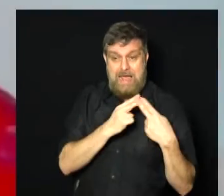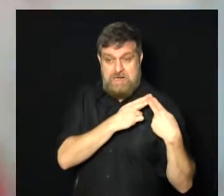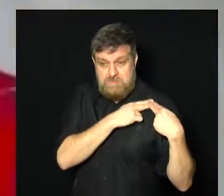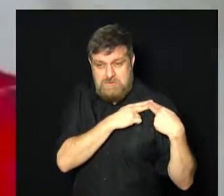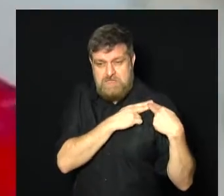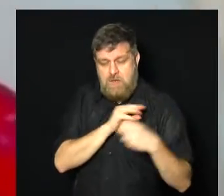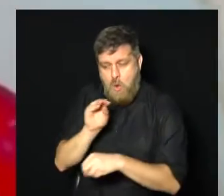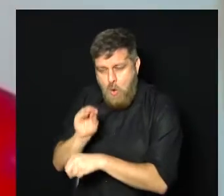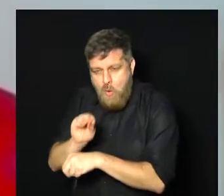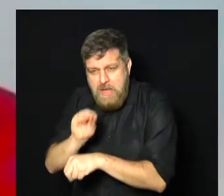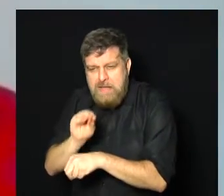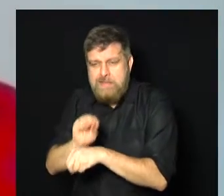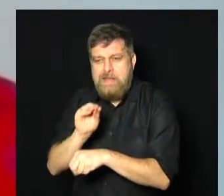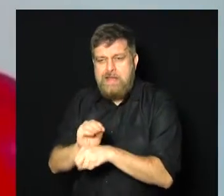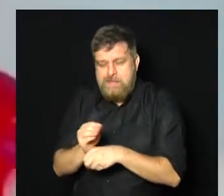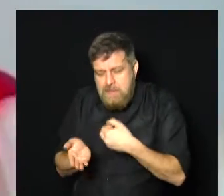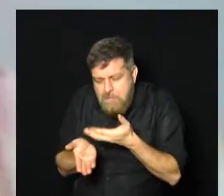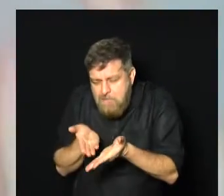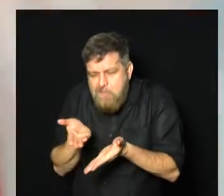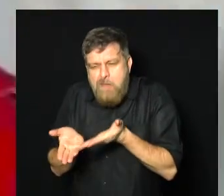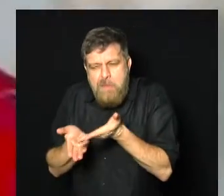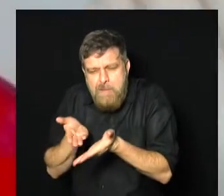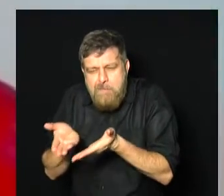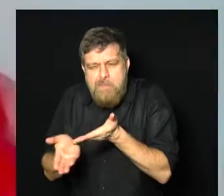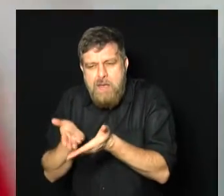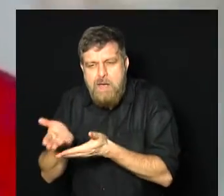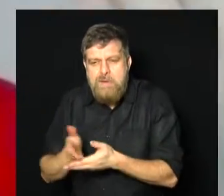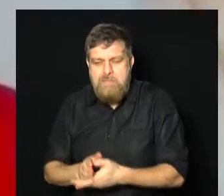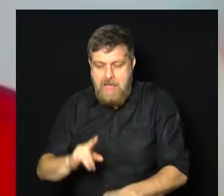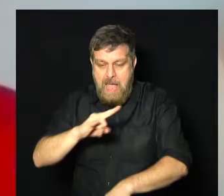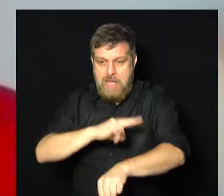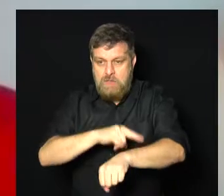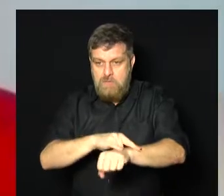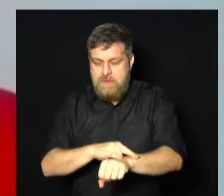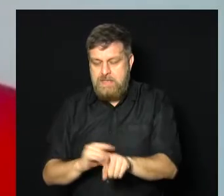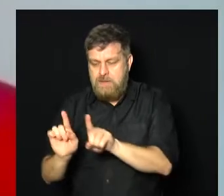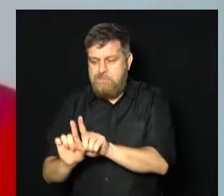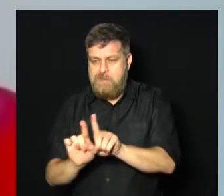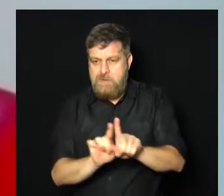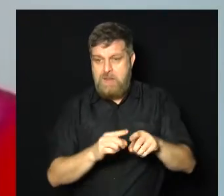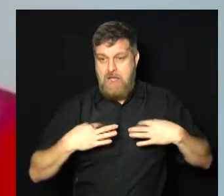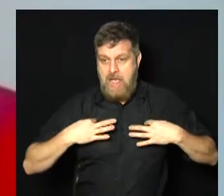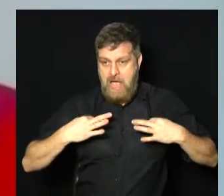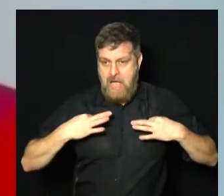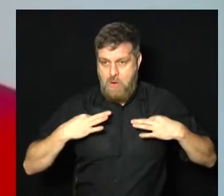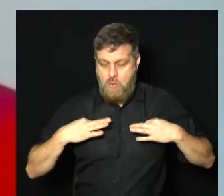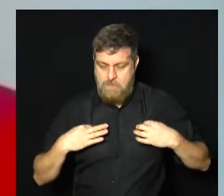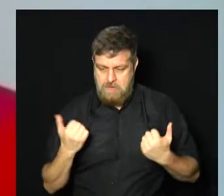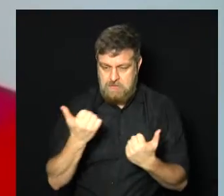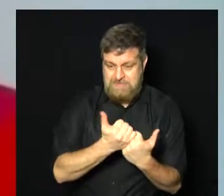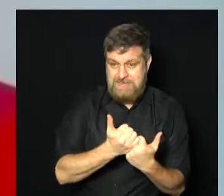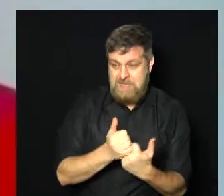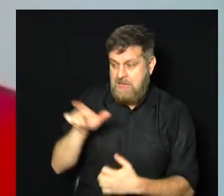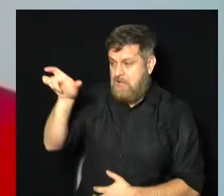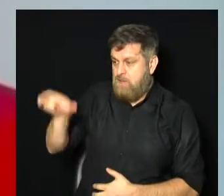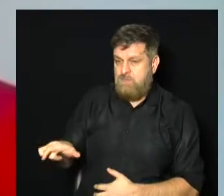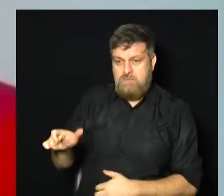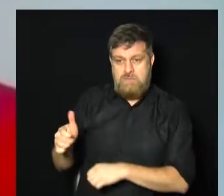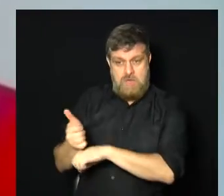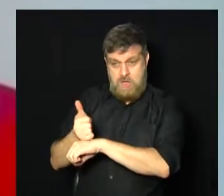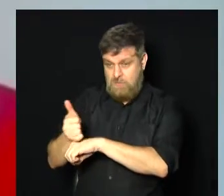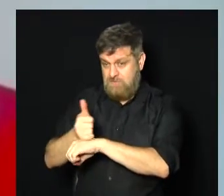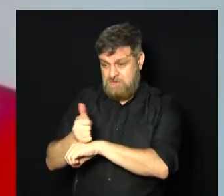que limpa, que conduz a criança ao banheiro, que ajuda na troca de roupa. E tem um outro profissional que não faz isso, que não troca,